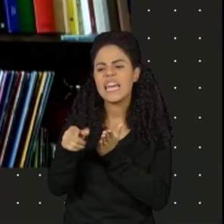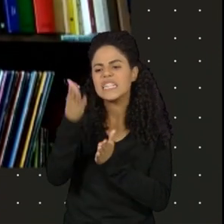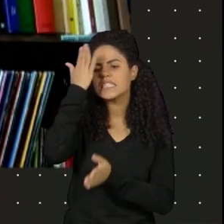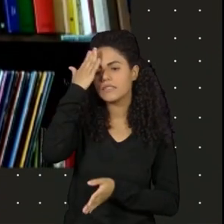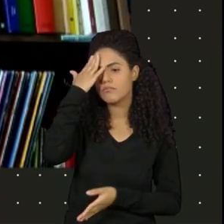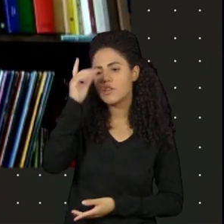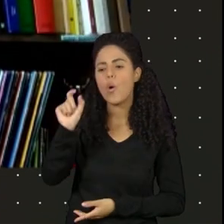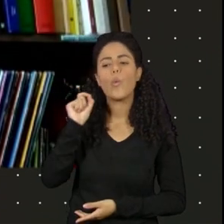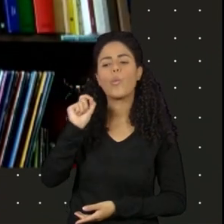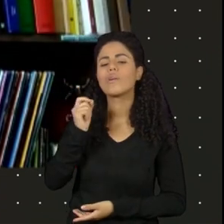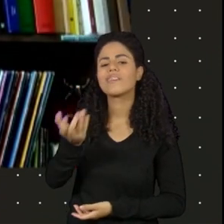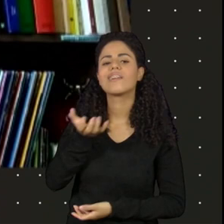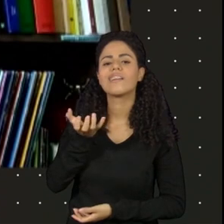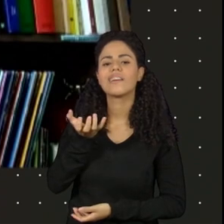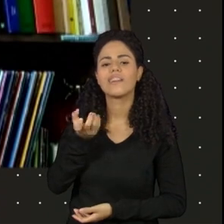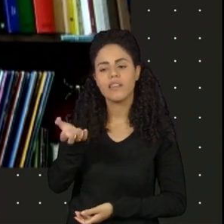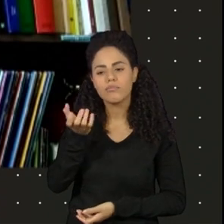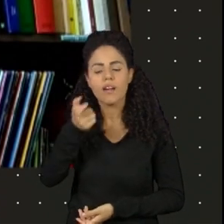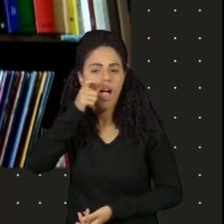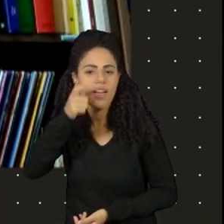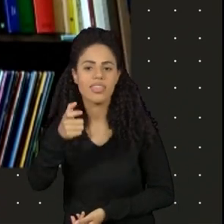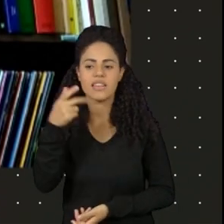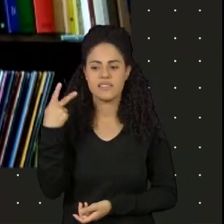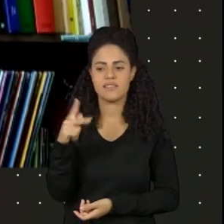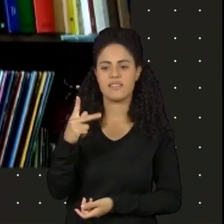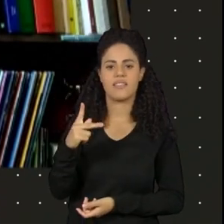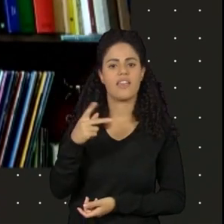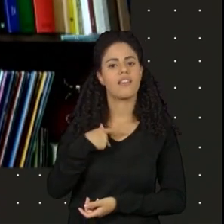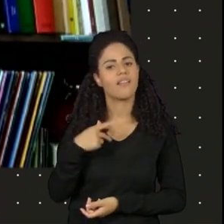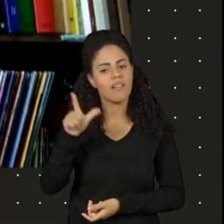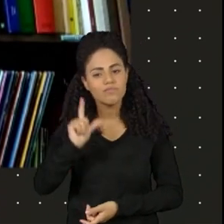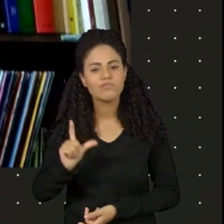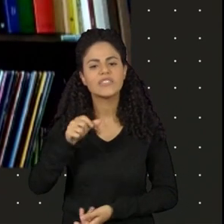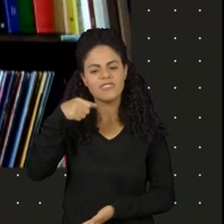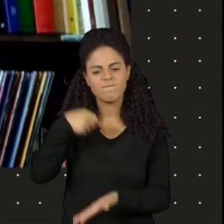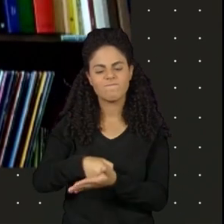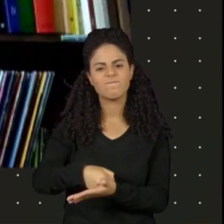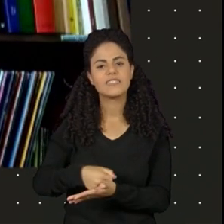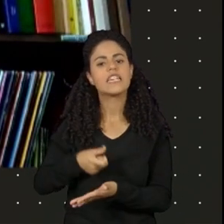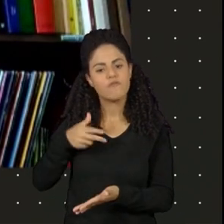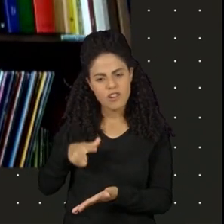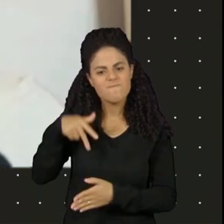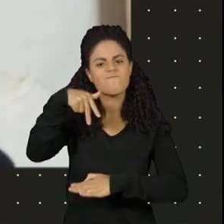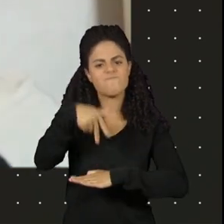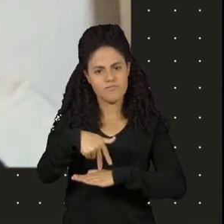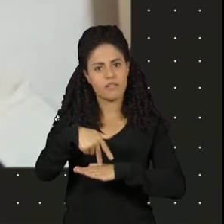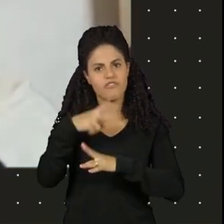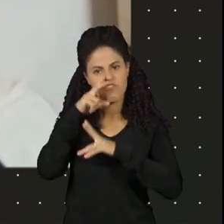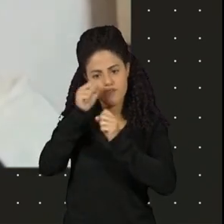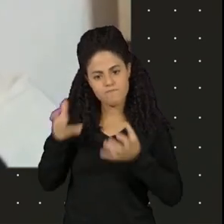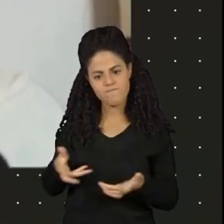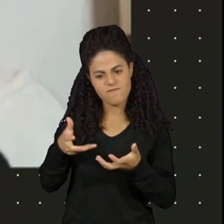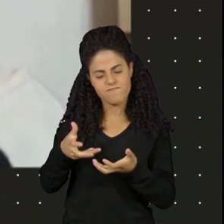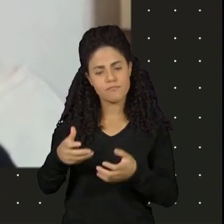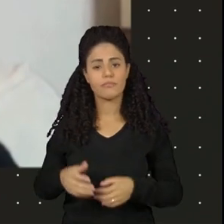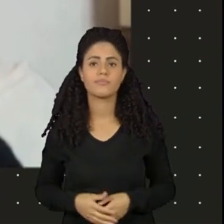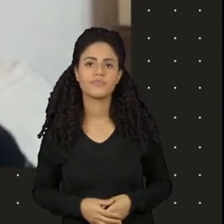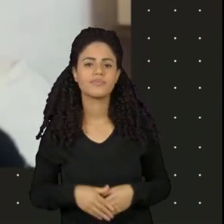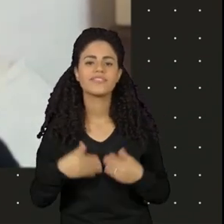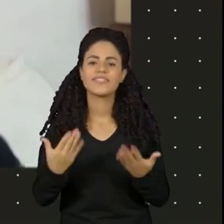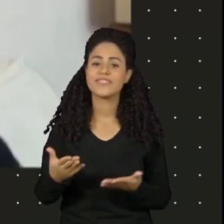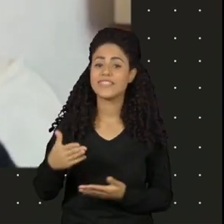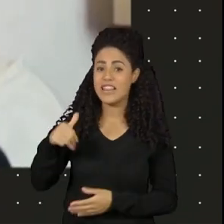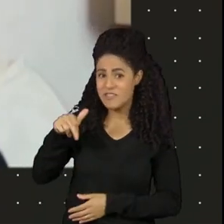bem o universo que lhe interessava e não arredou pé, não fez concessões. Mário Bortolotto?